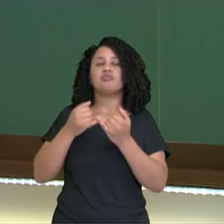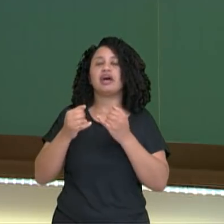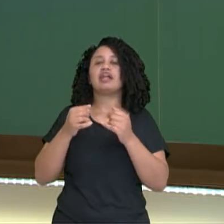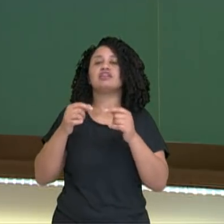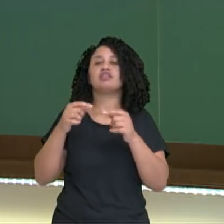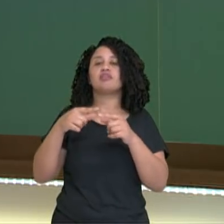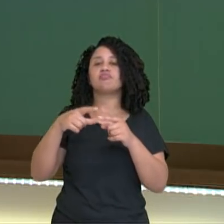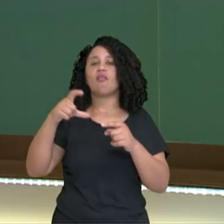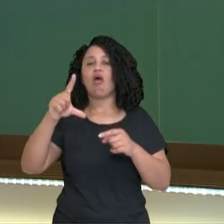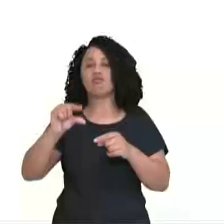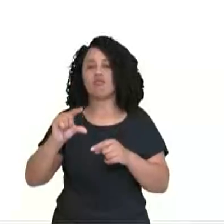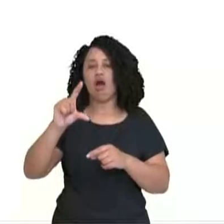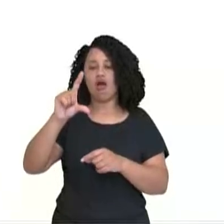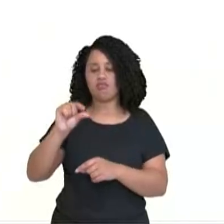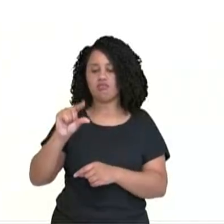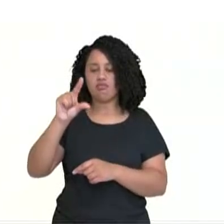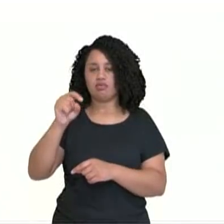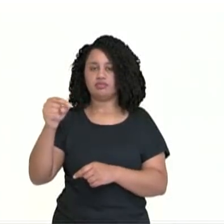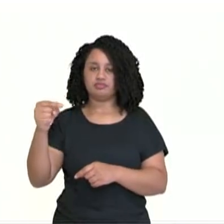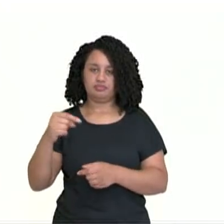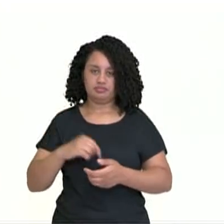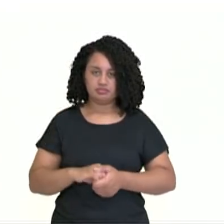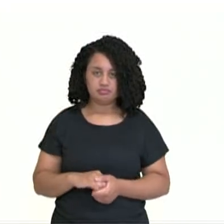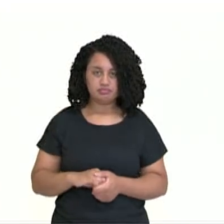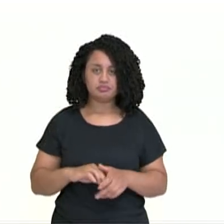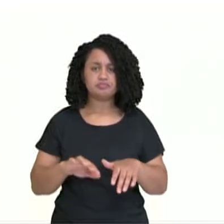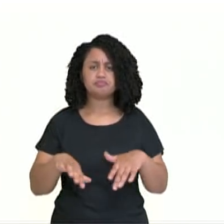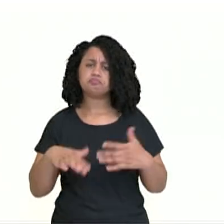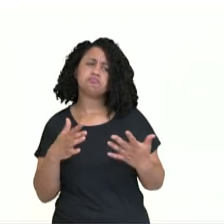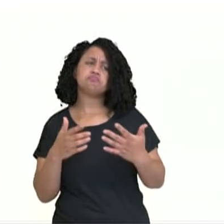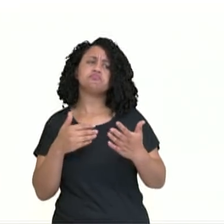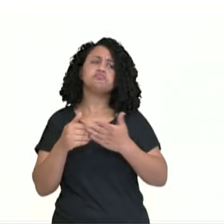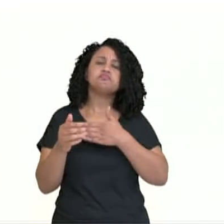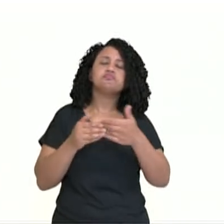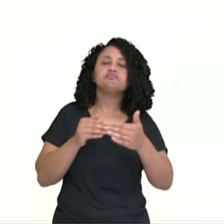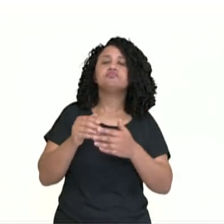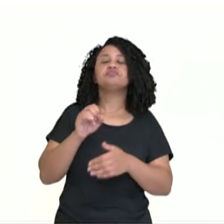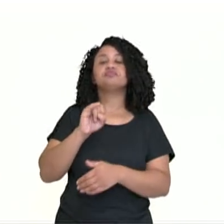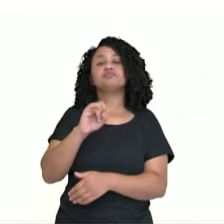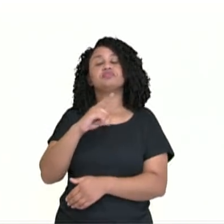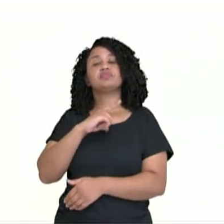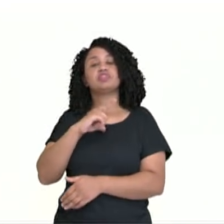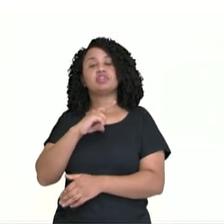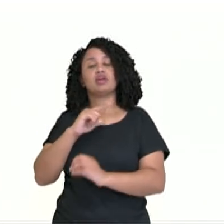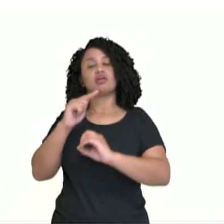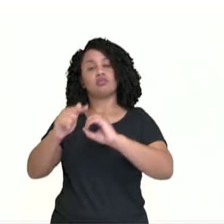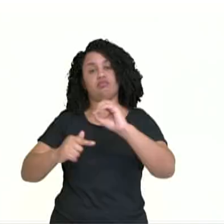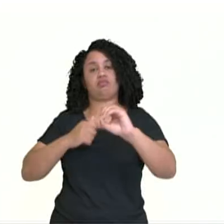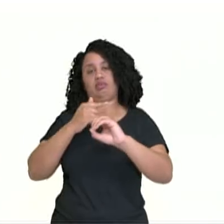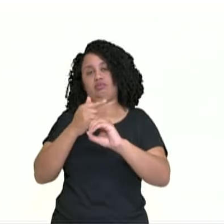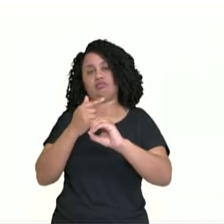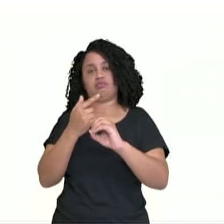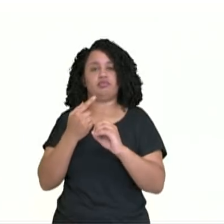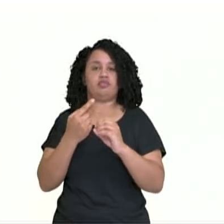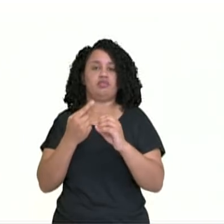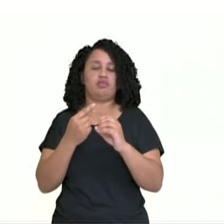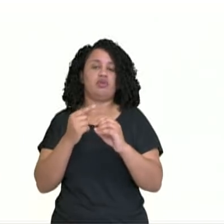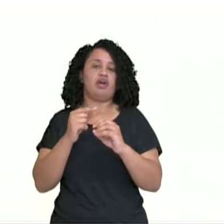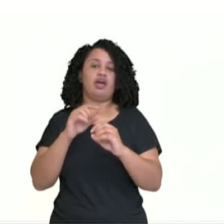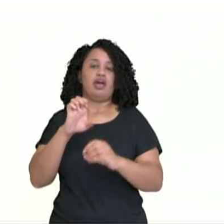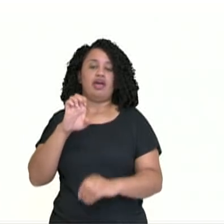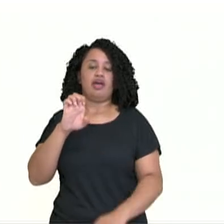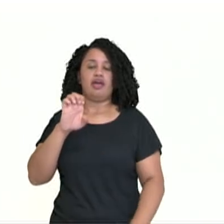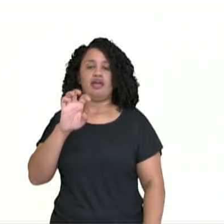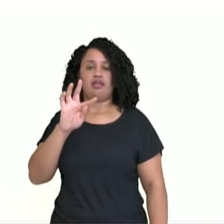molinha. Então, vejam, independente até mesmo de se tiver heteroátomo, quais são ou o que são heteroátomos?